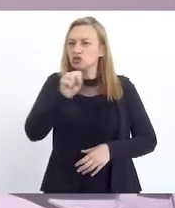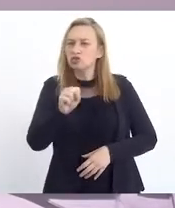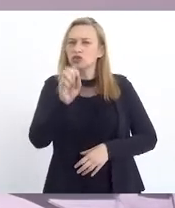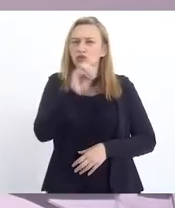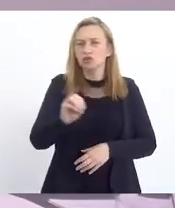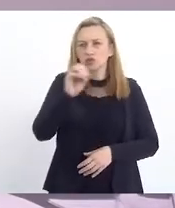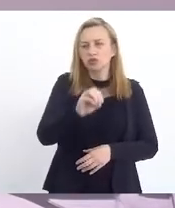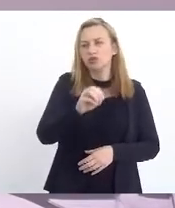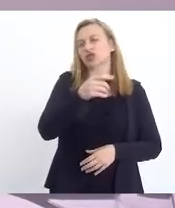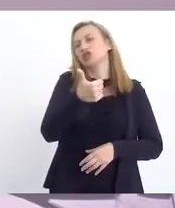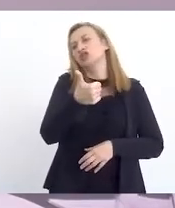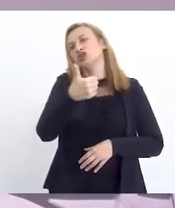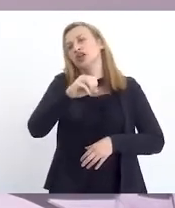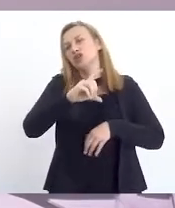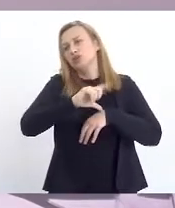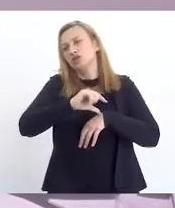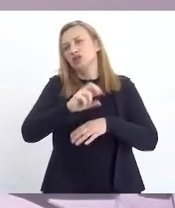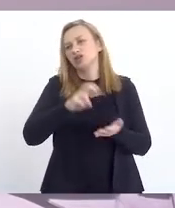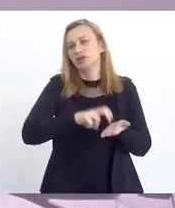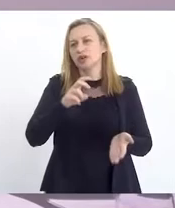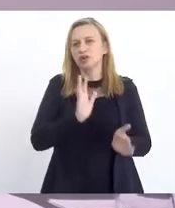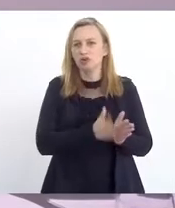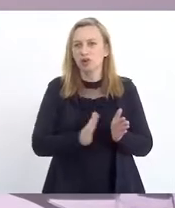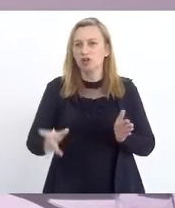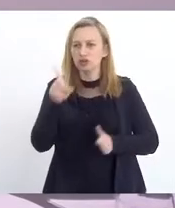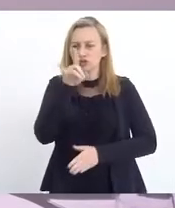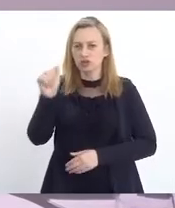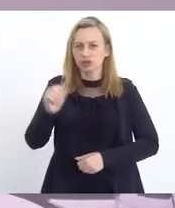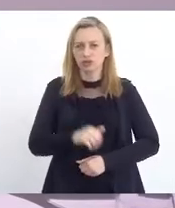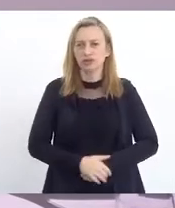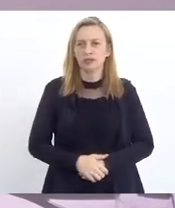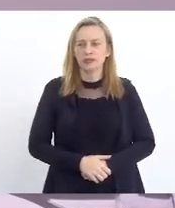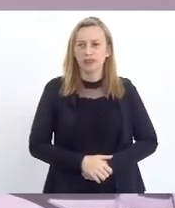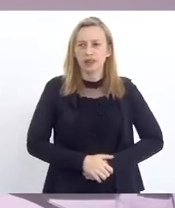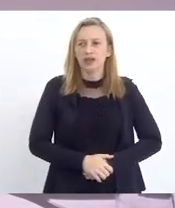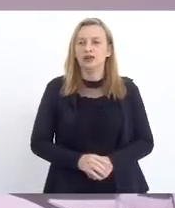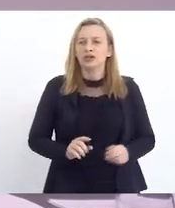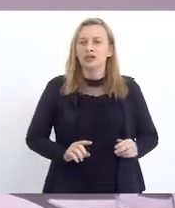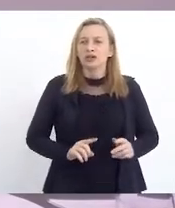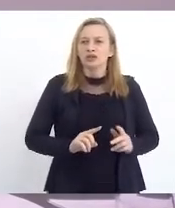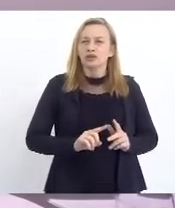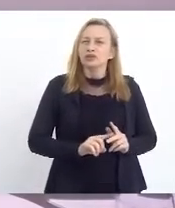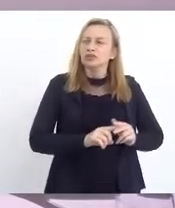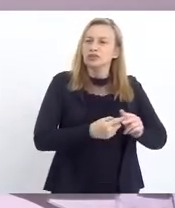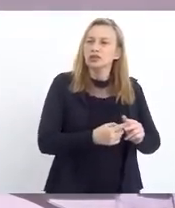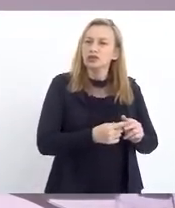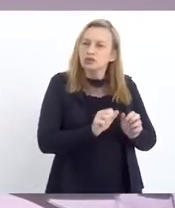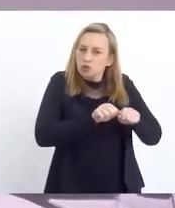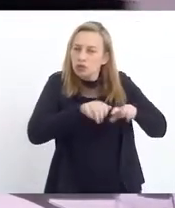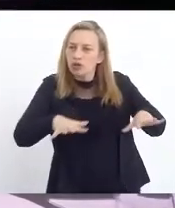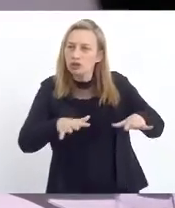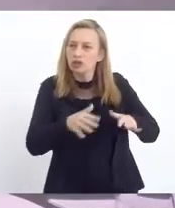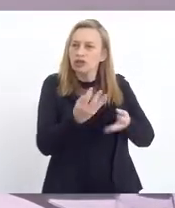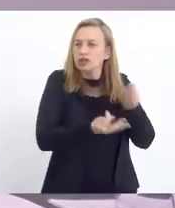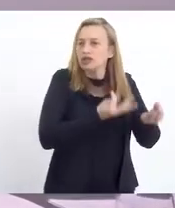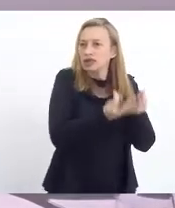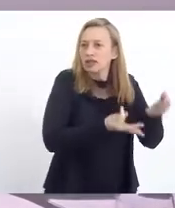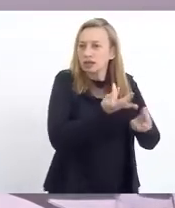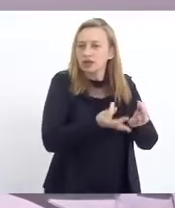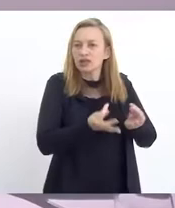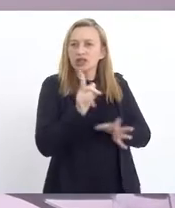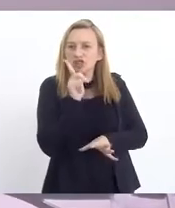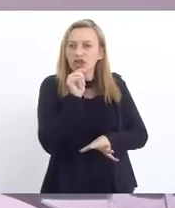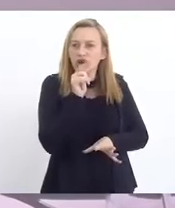às 10 horas da manhã. Com a seguinte ordem do dia: manutenção e ampliação da estação de tratamento de água do